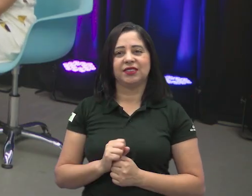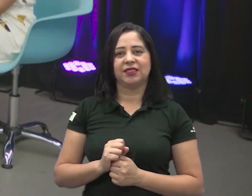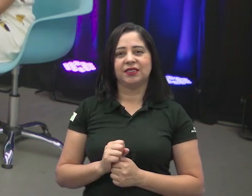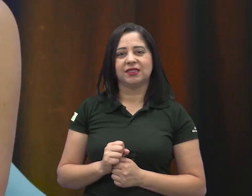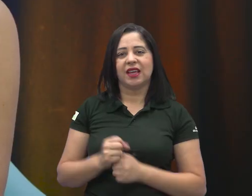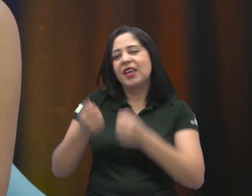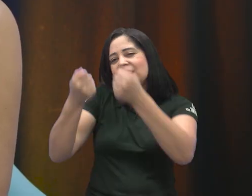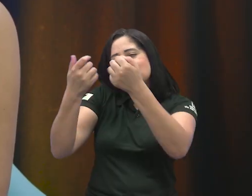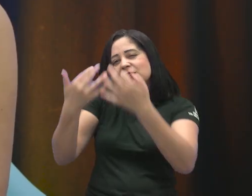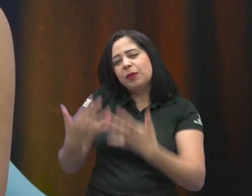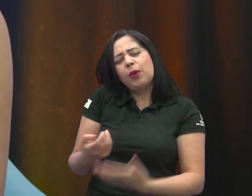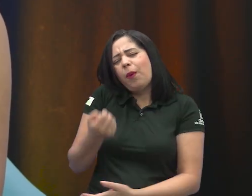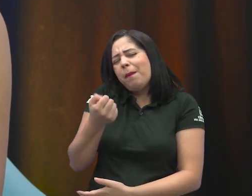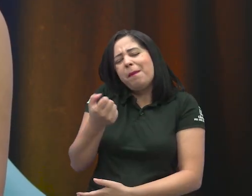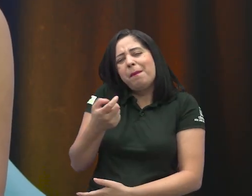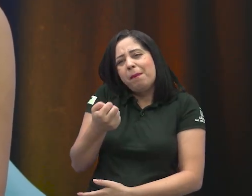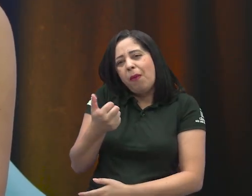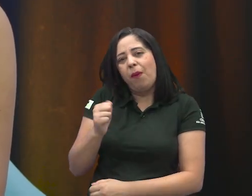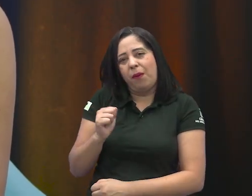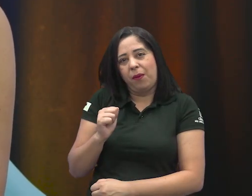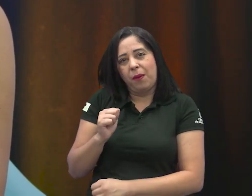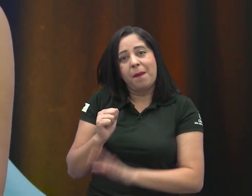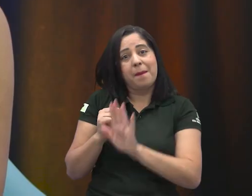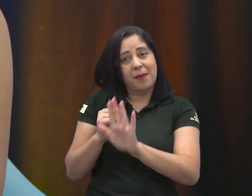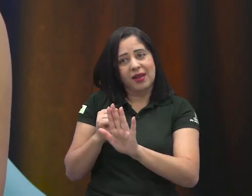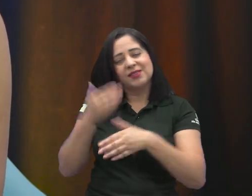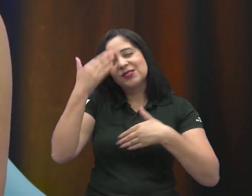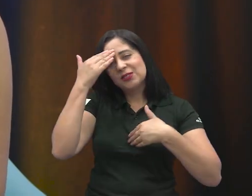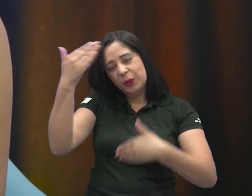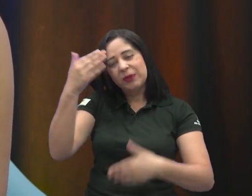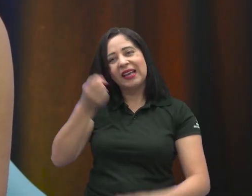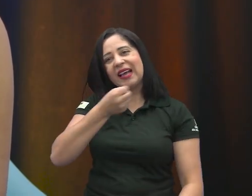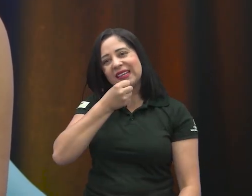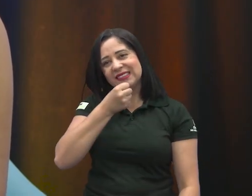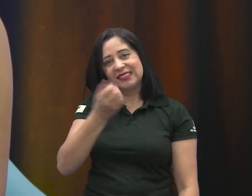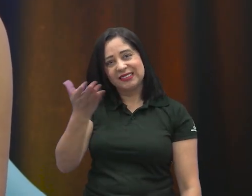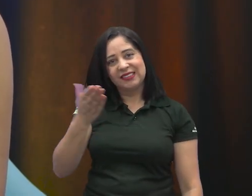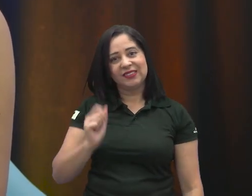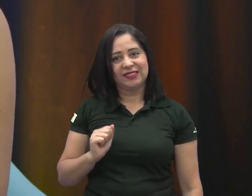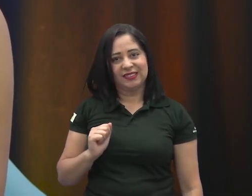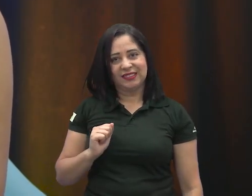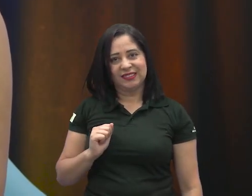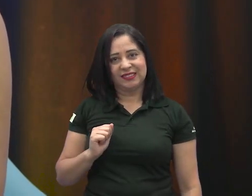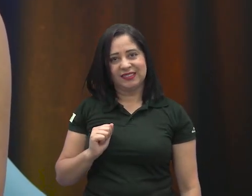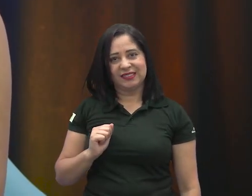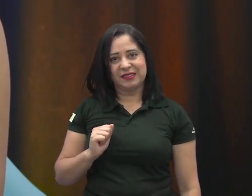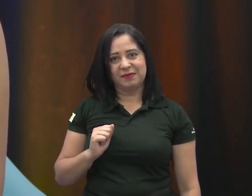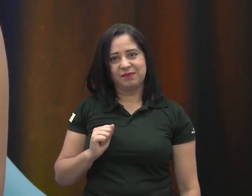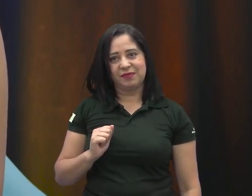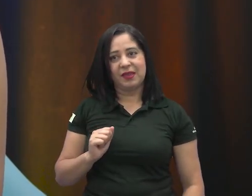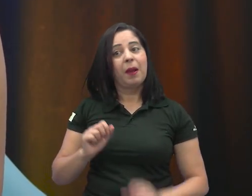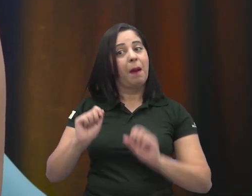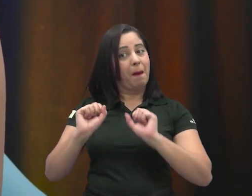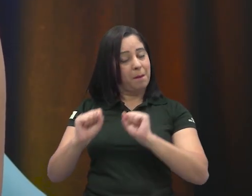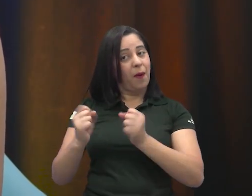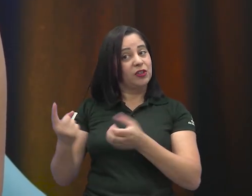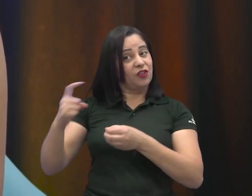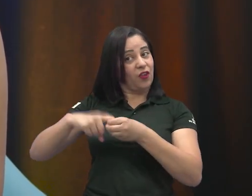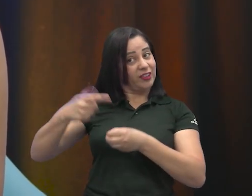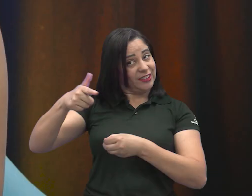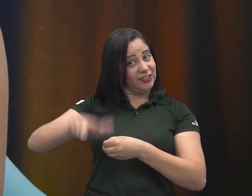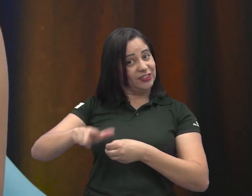pouquinho de tudo que dá para a gente explorar ainda dentro desse tema, mas muito obrigado pela sua presença, ter fechado a sua agenda para estar aqui com a